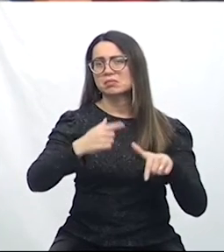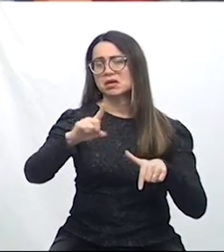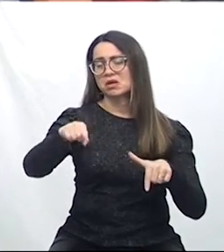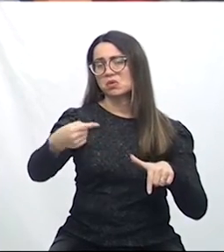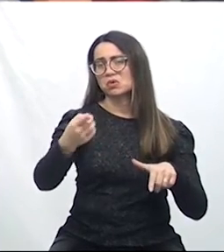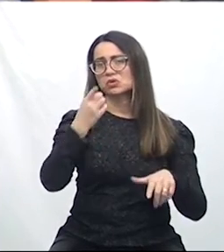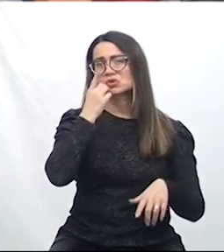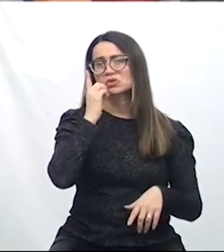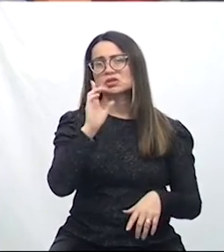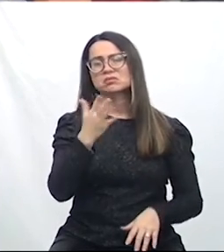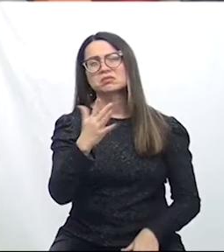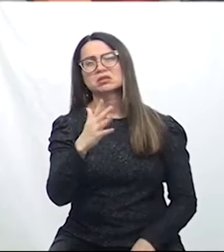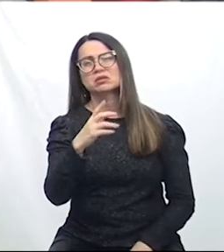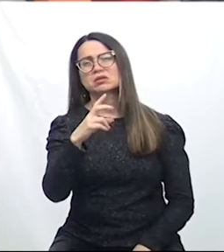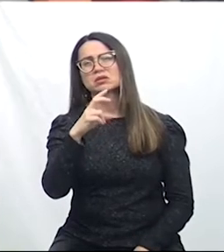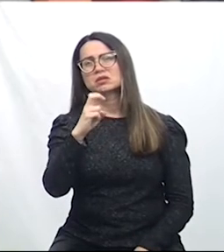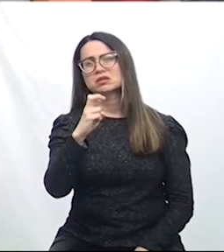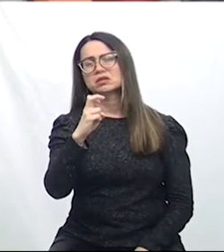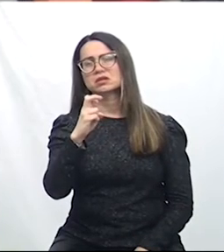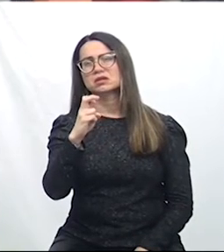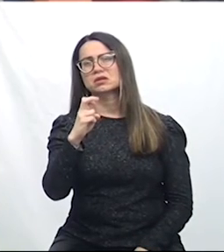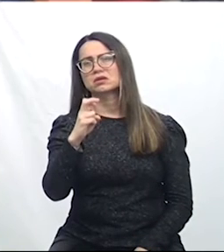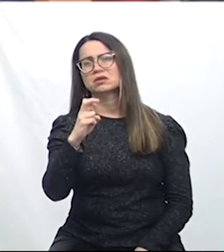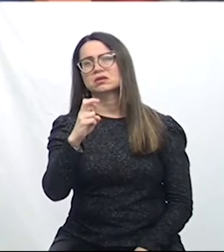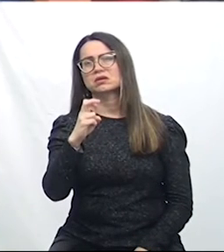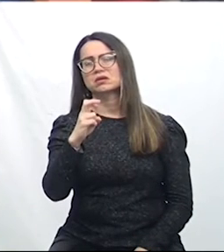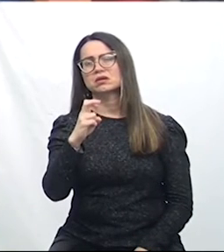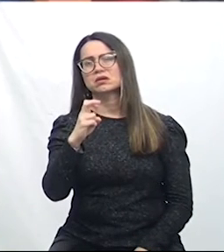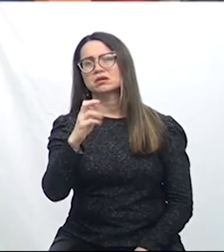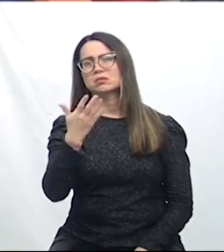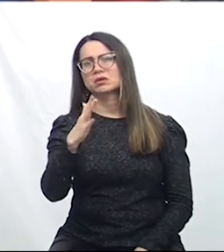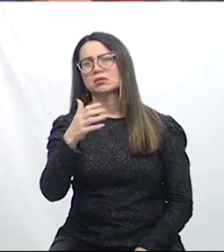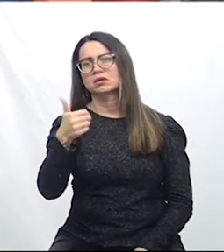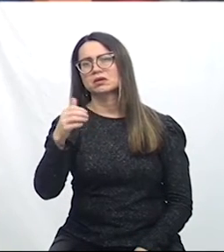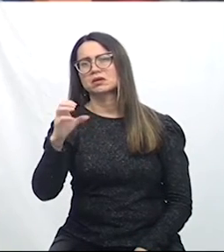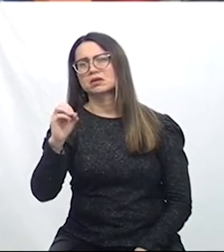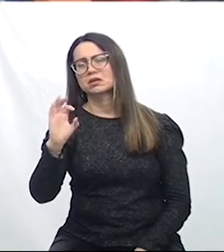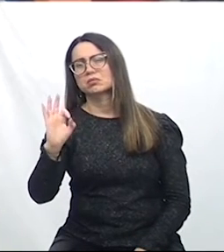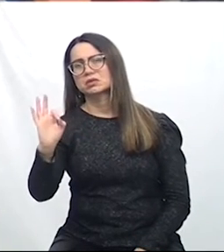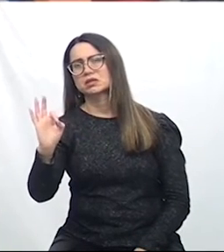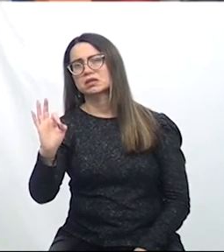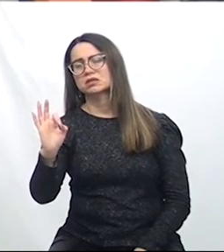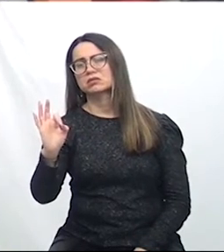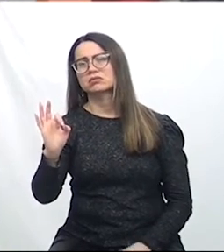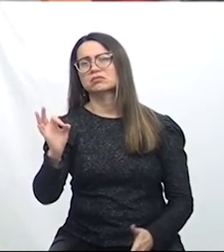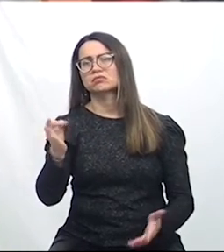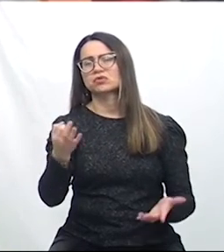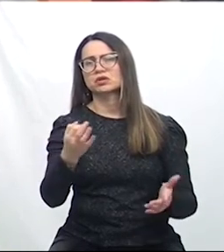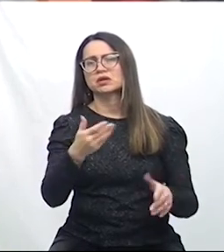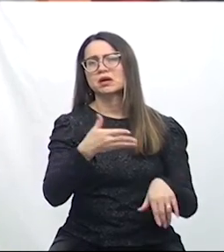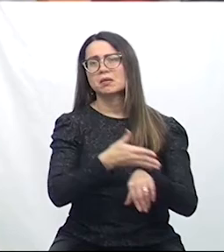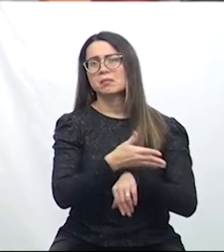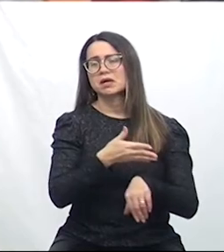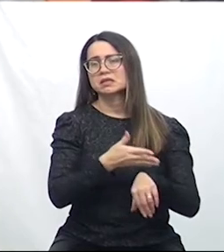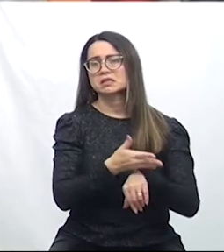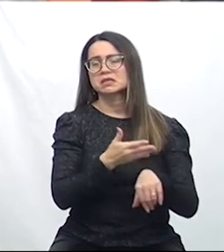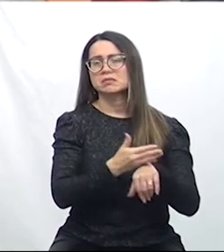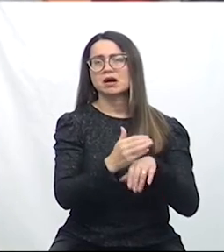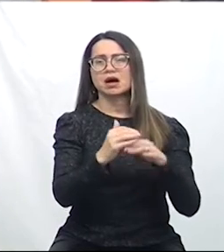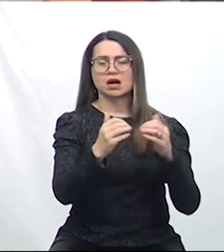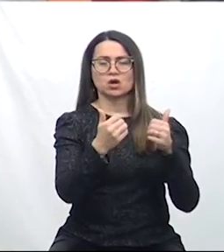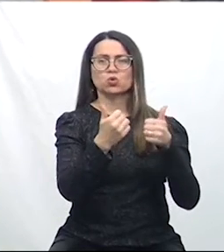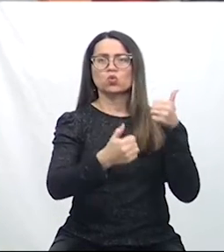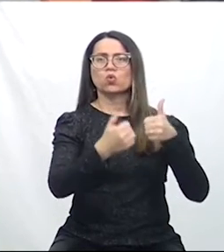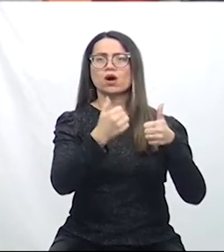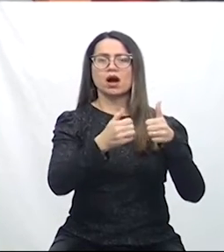E uns 5%, 10% foram fazer carreata. Então, e daí, qual o problema que tem? Ele fez carreata porque